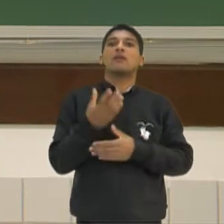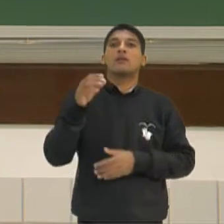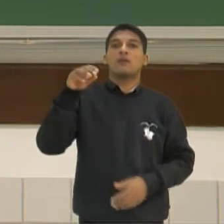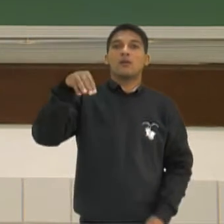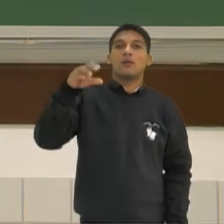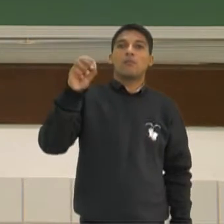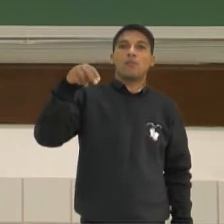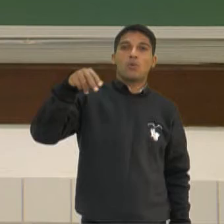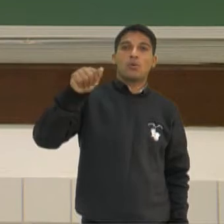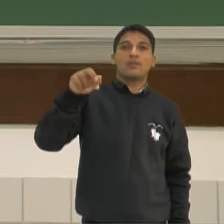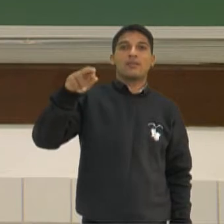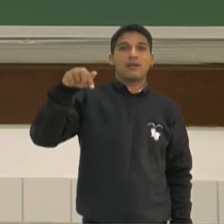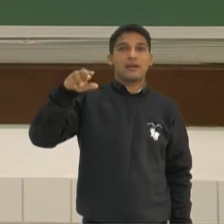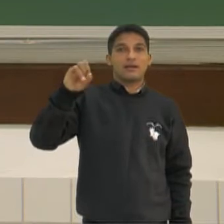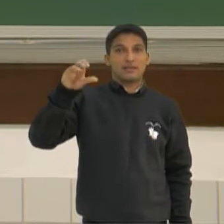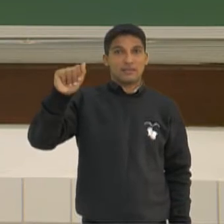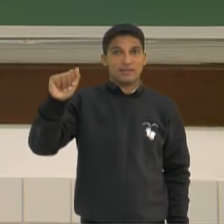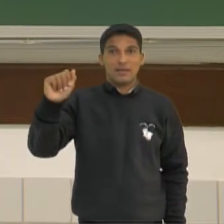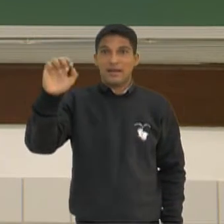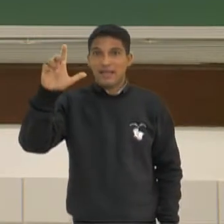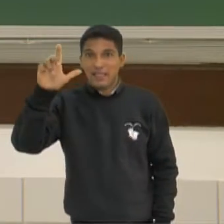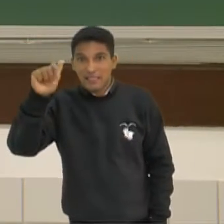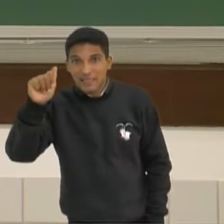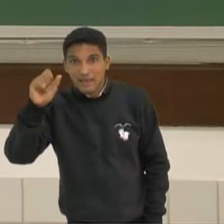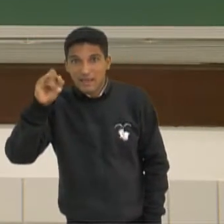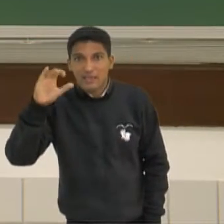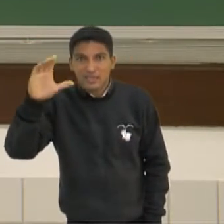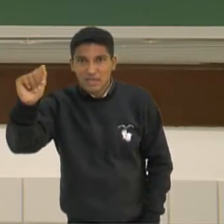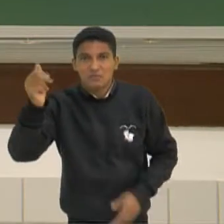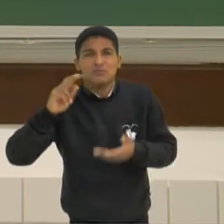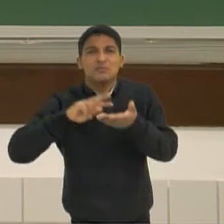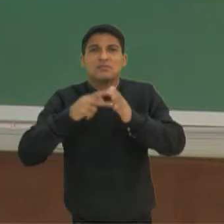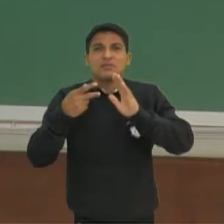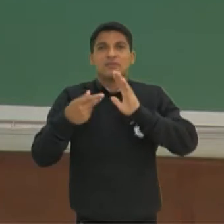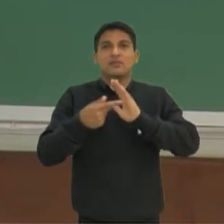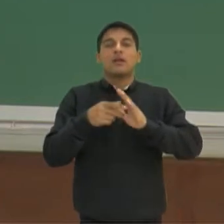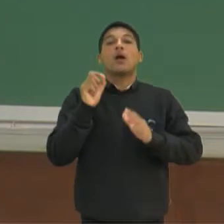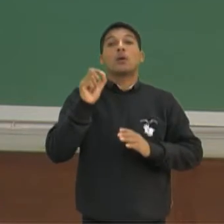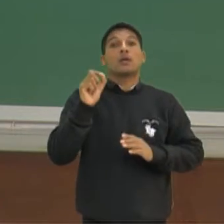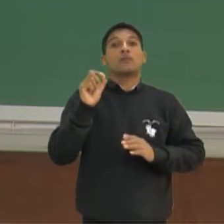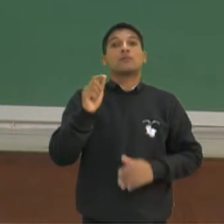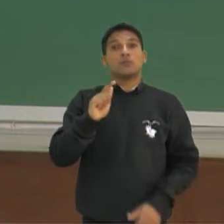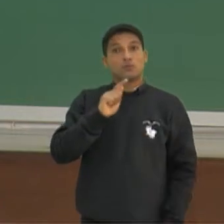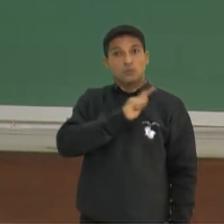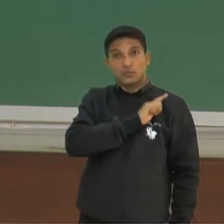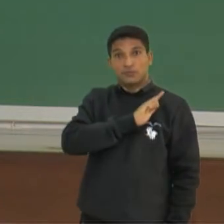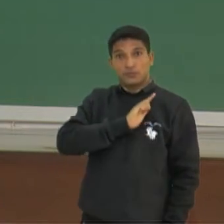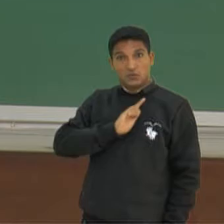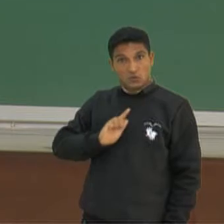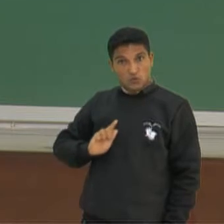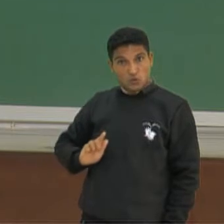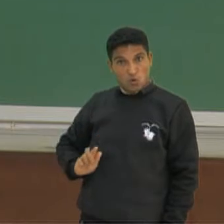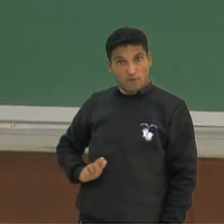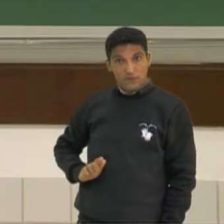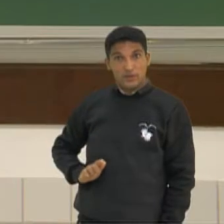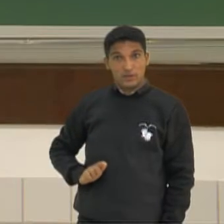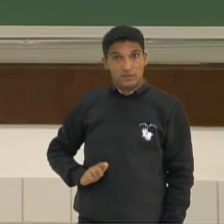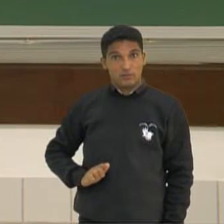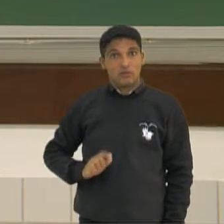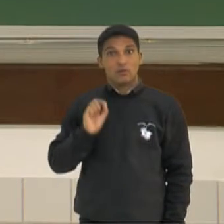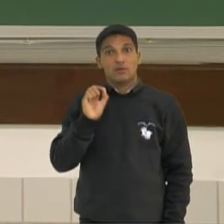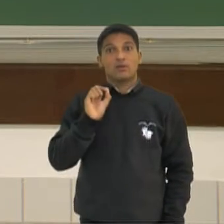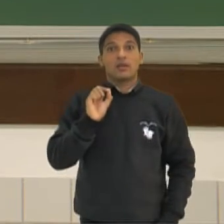monarquia laica? Os cargos administrativos, né, desse governo, eles não vão ter uma